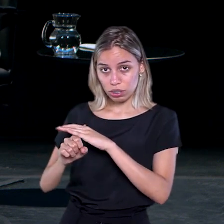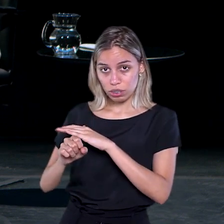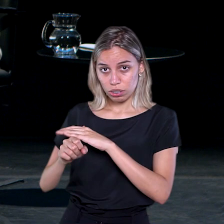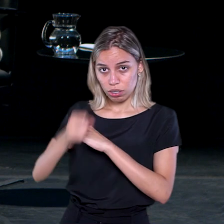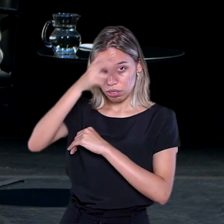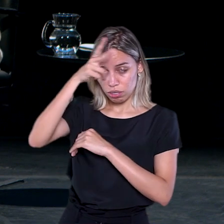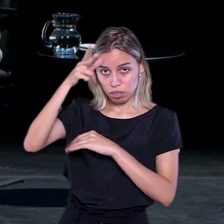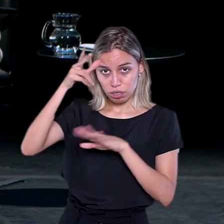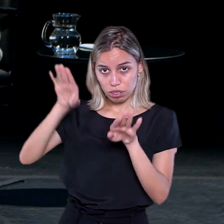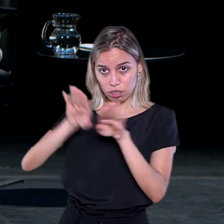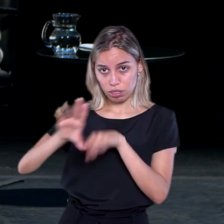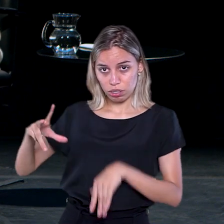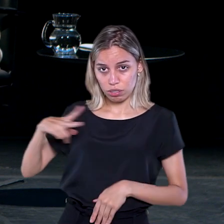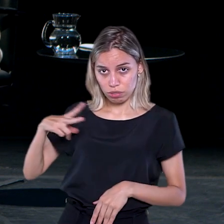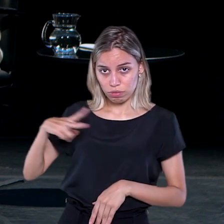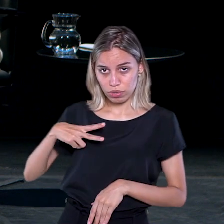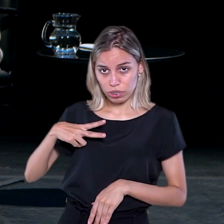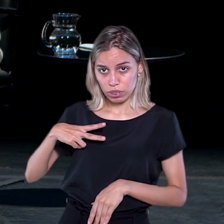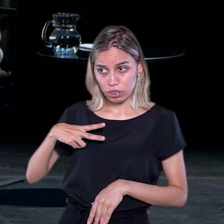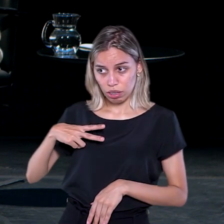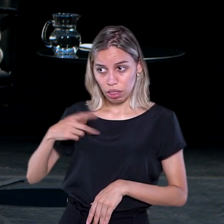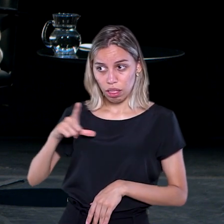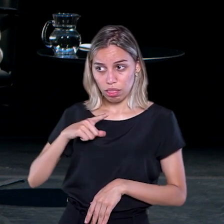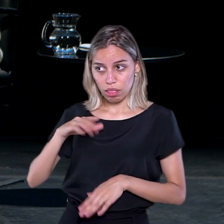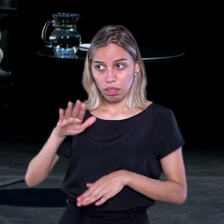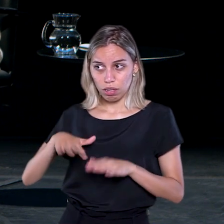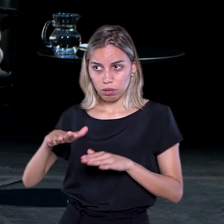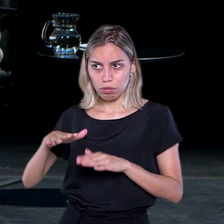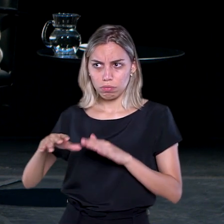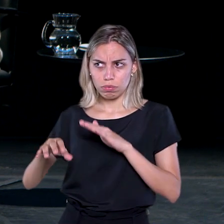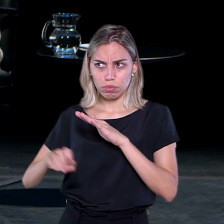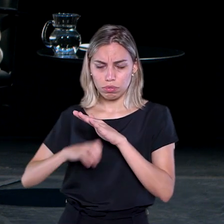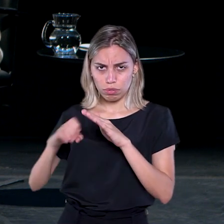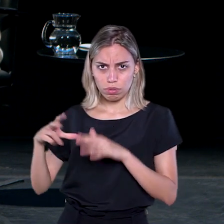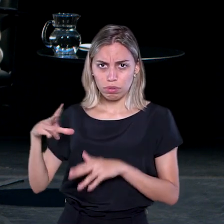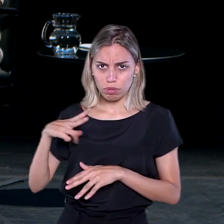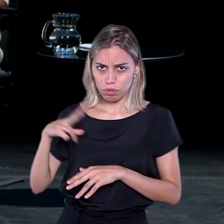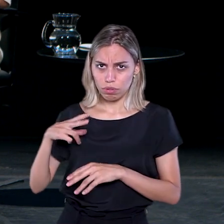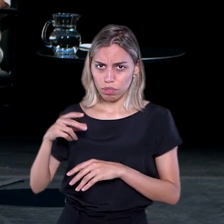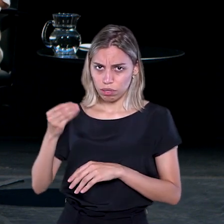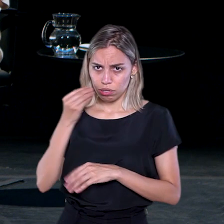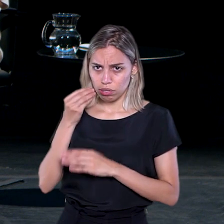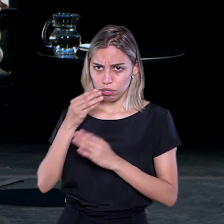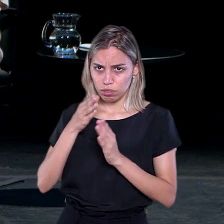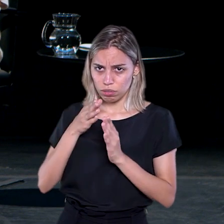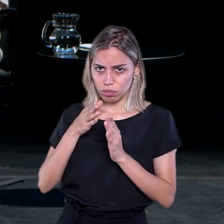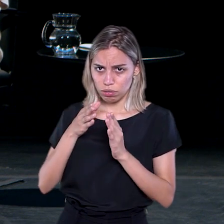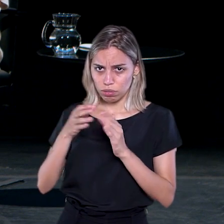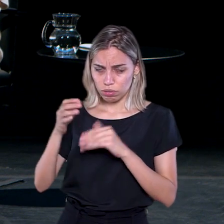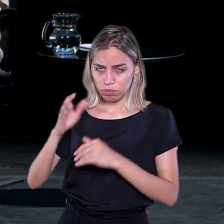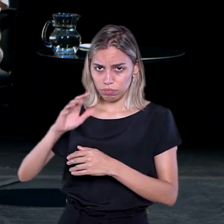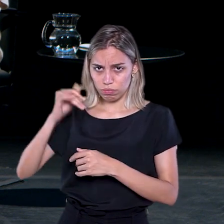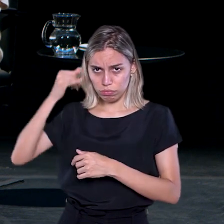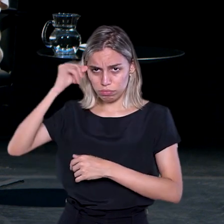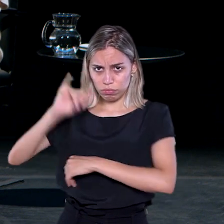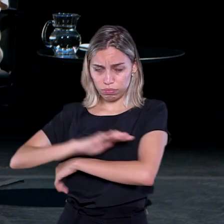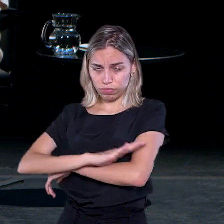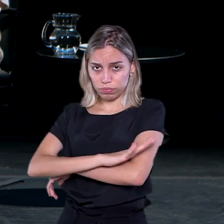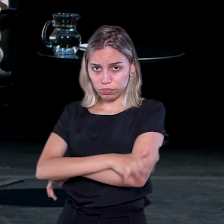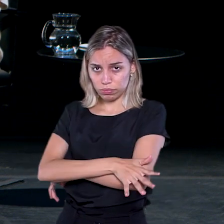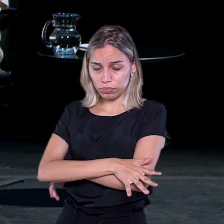gente consegue estabelecer como a gente se infiltra. Eu digo que nós somos como água infiltrada, porque a água sempre acha o caminho, né,